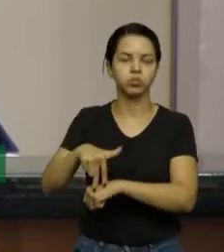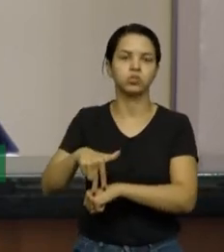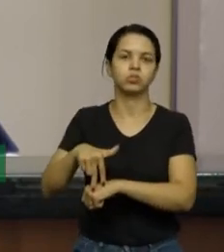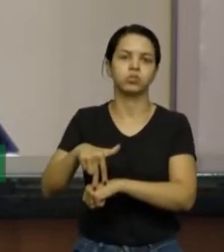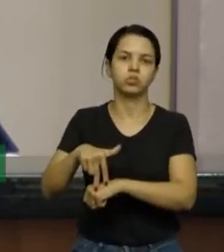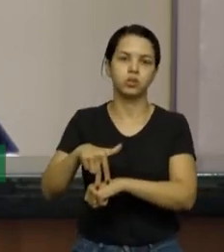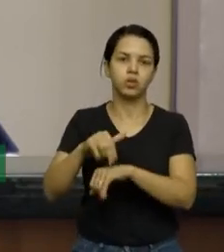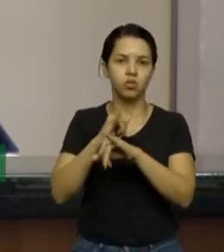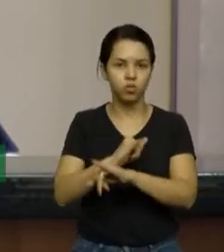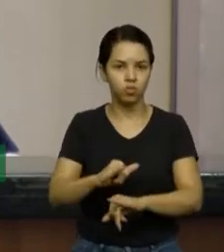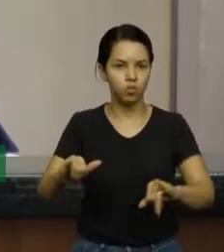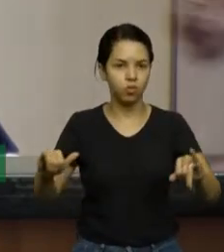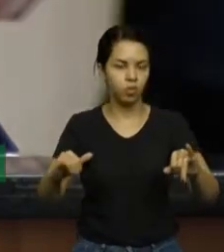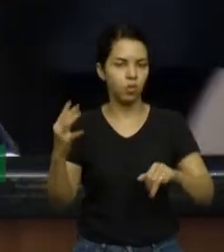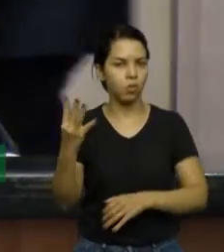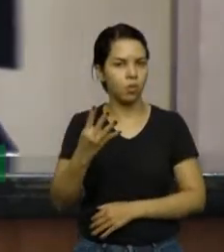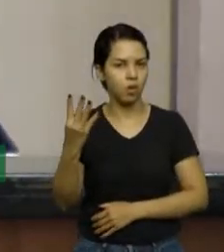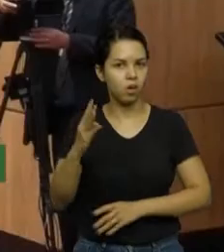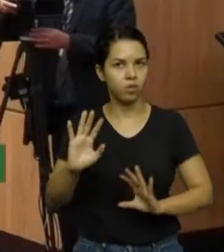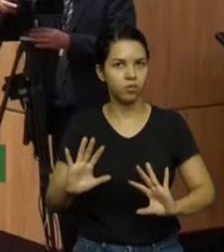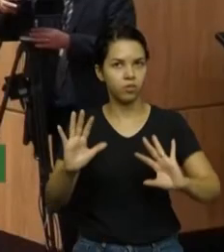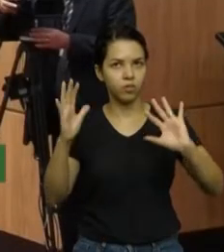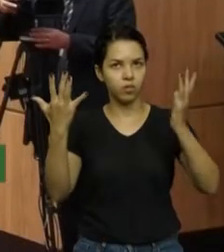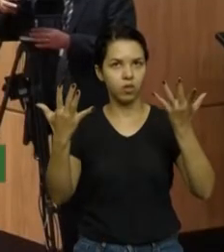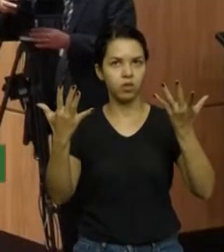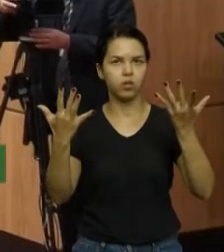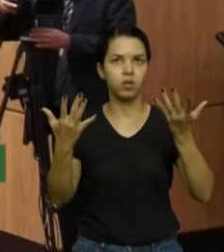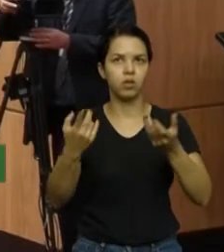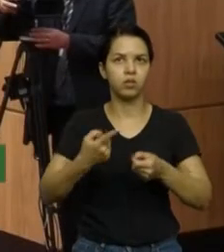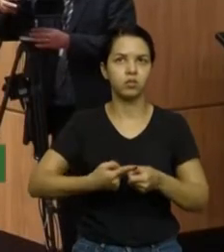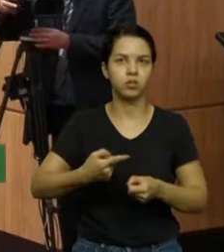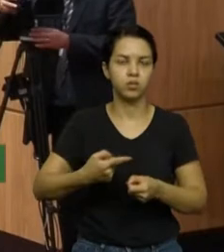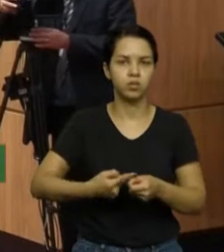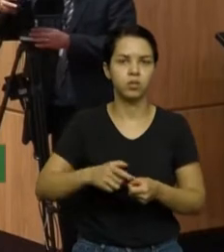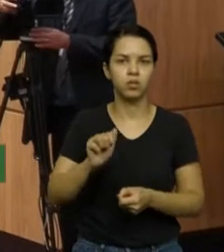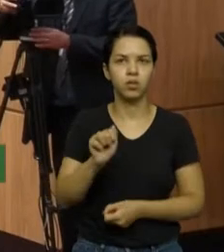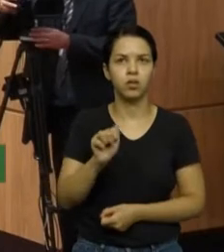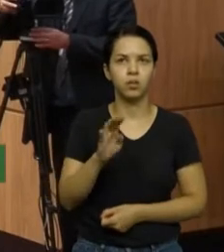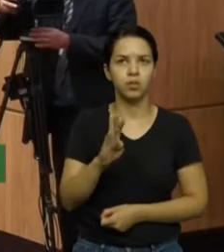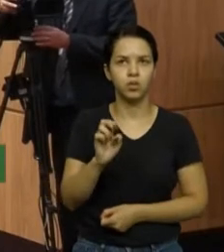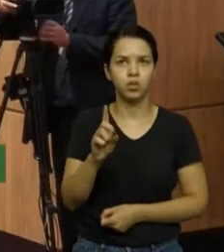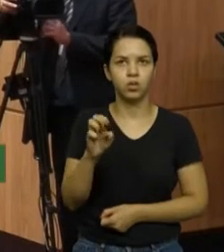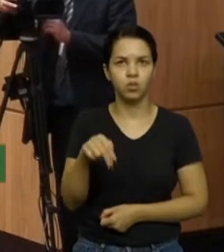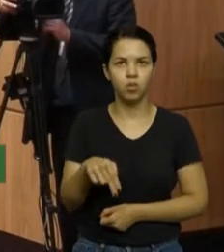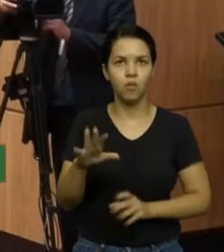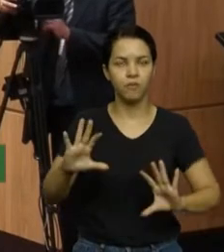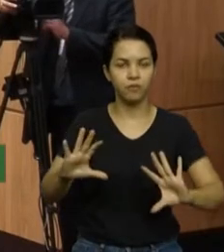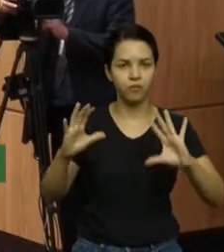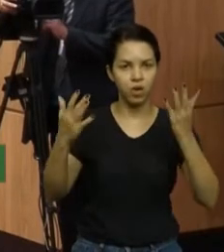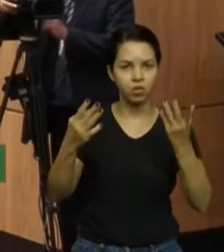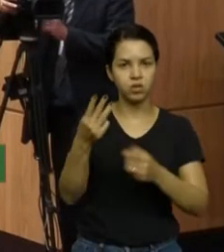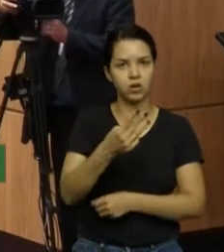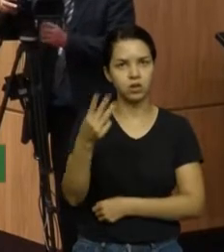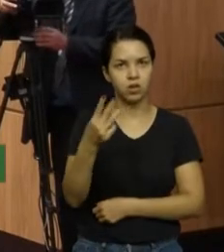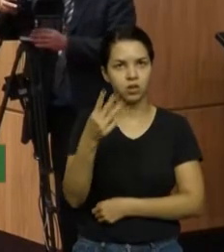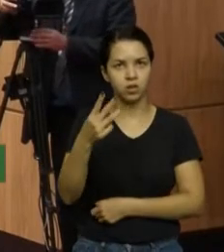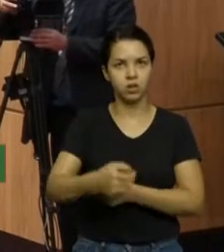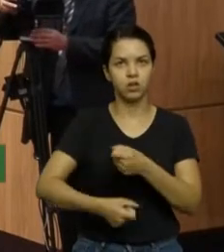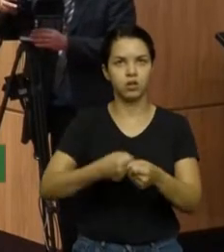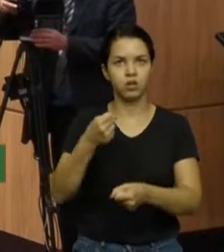quarta Expo Abdon Batista, festa dos 33 anos do município.